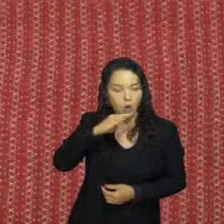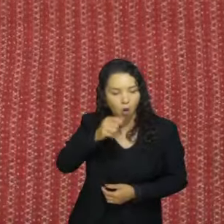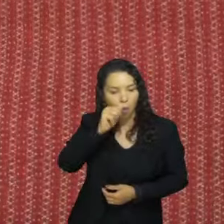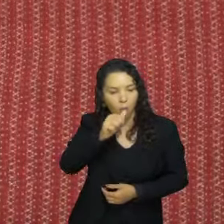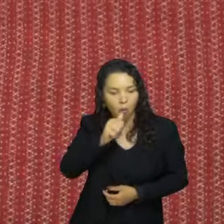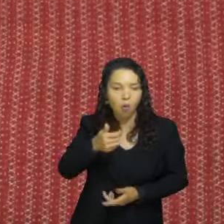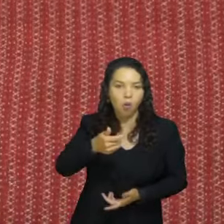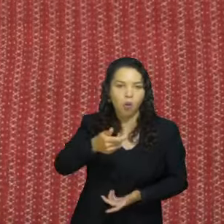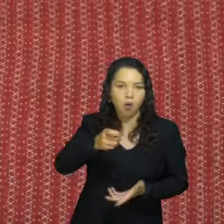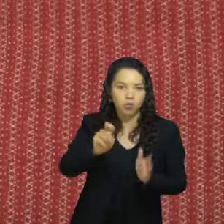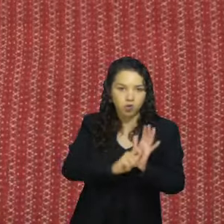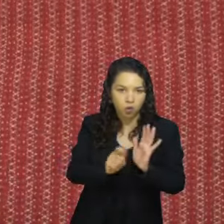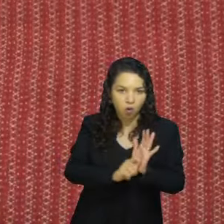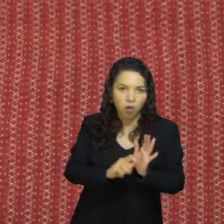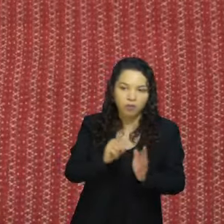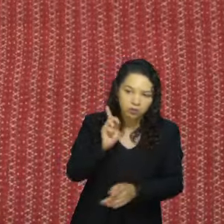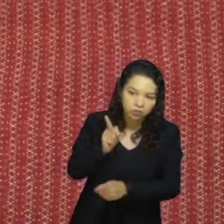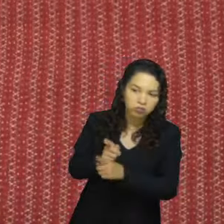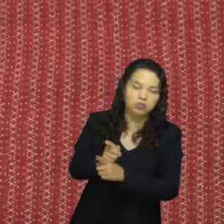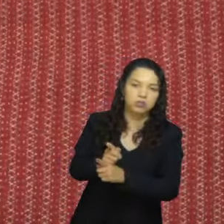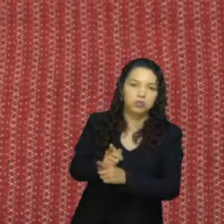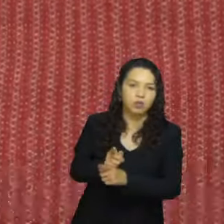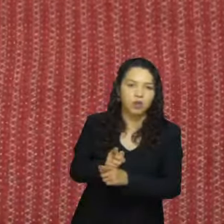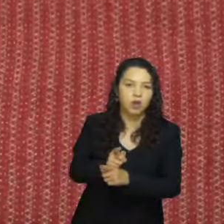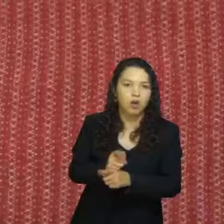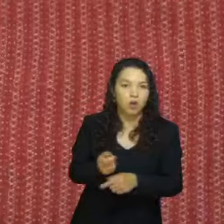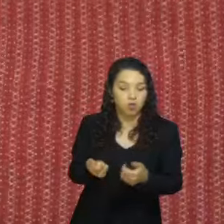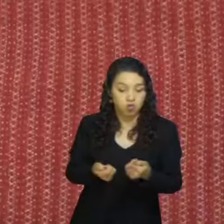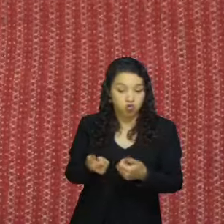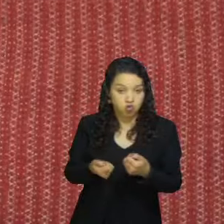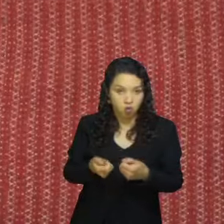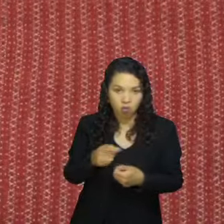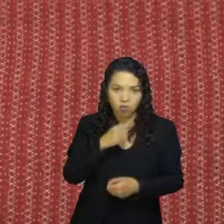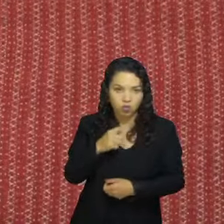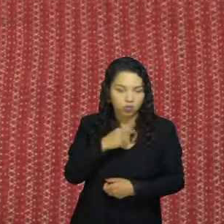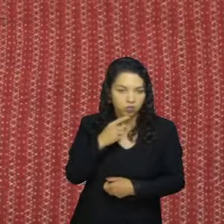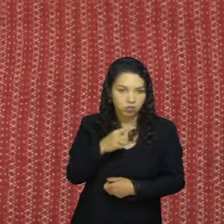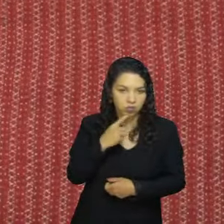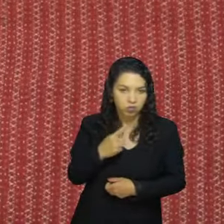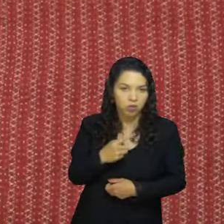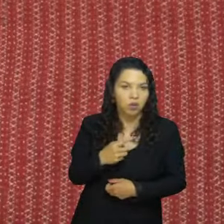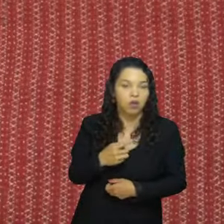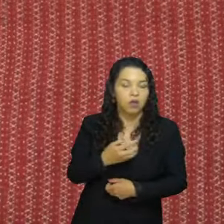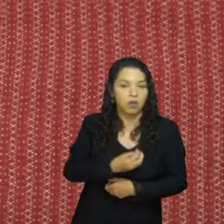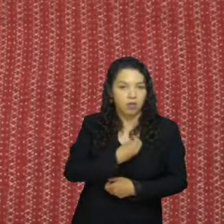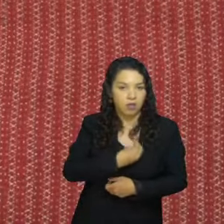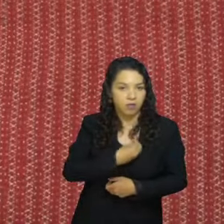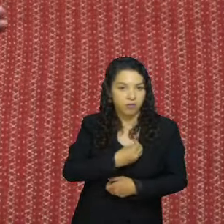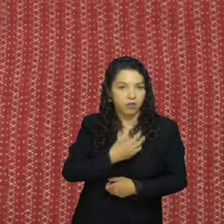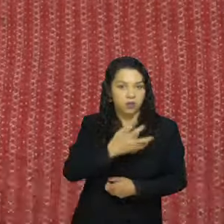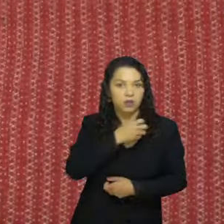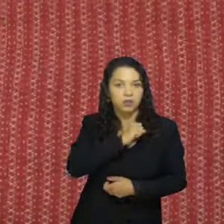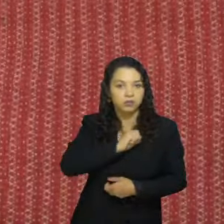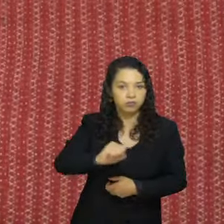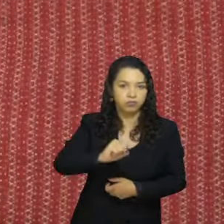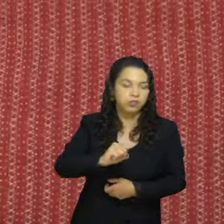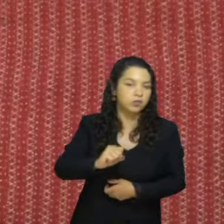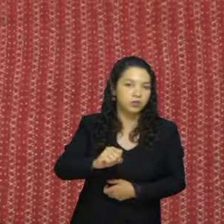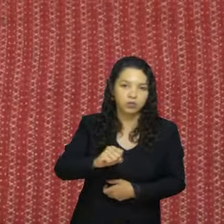consegue identificar. O do jogo, não. Enquanto ele não tira a sua própria vida, você não vai